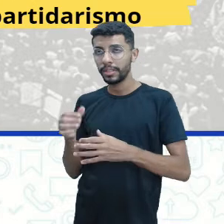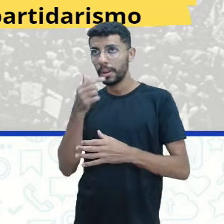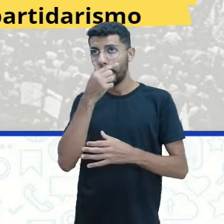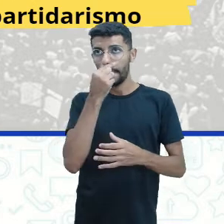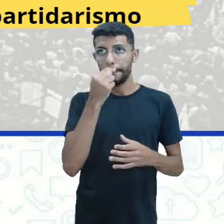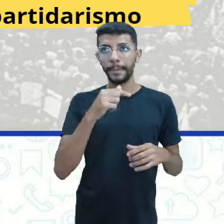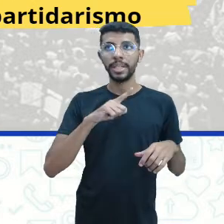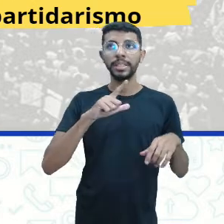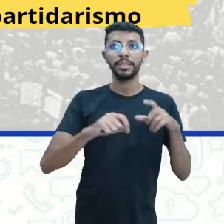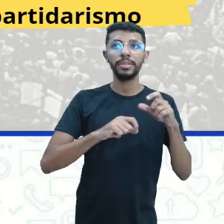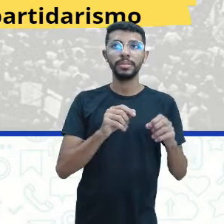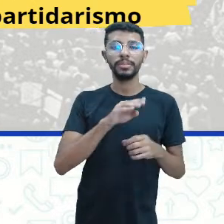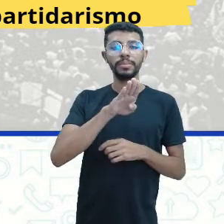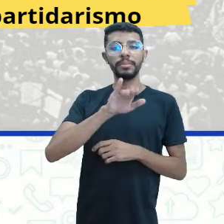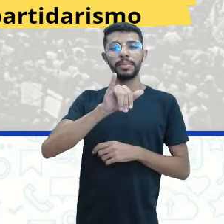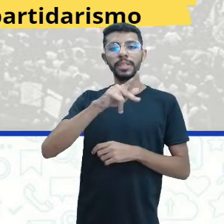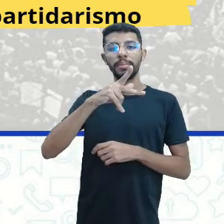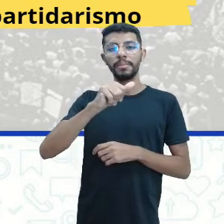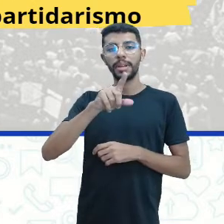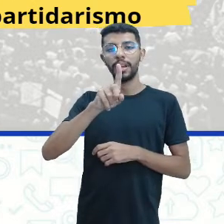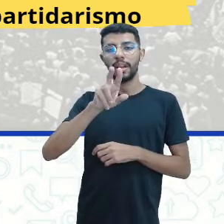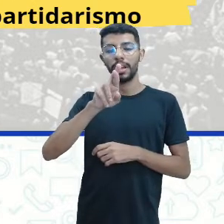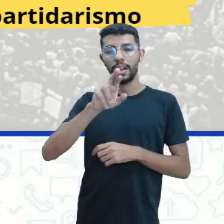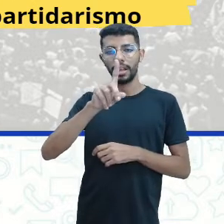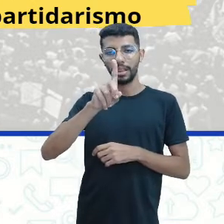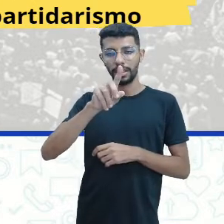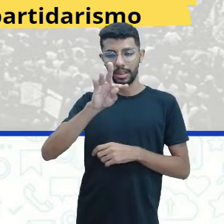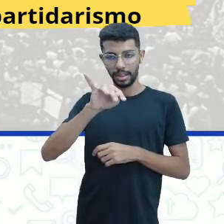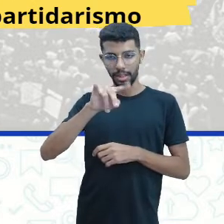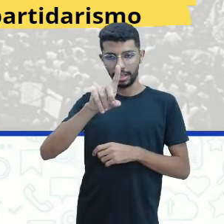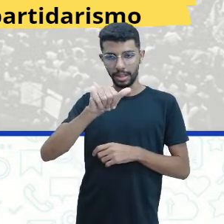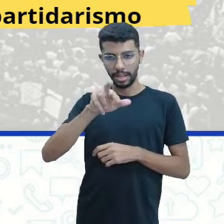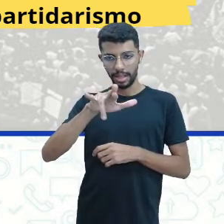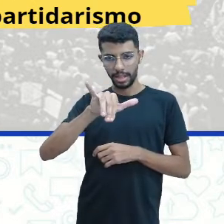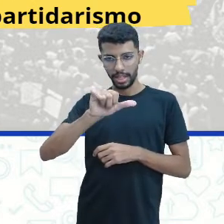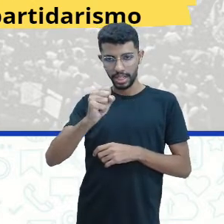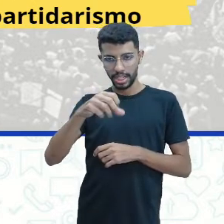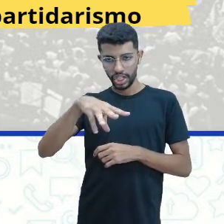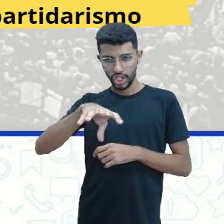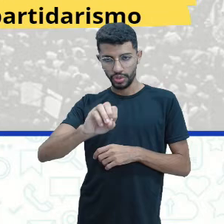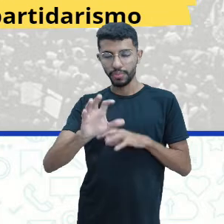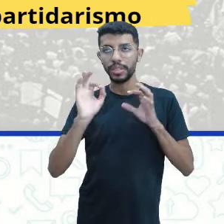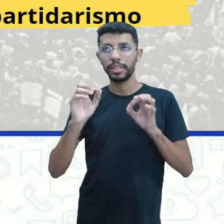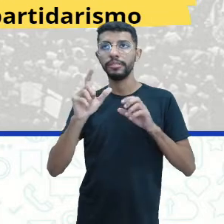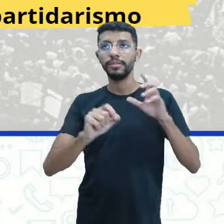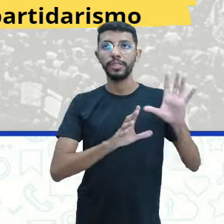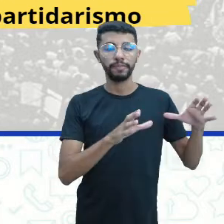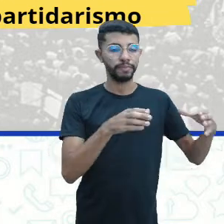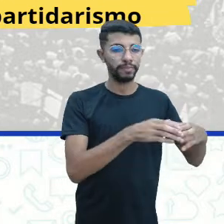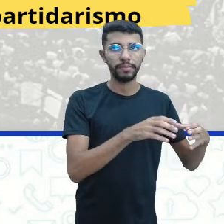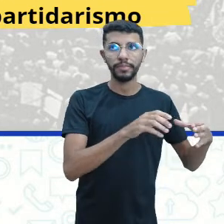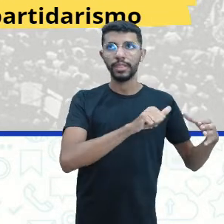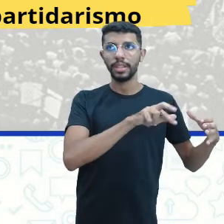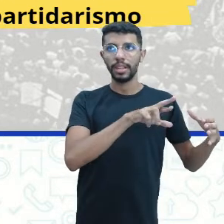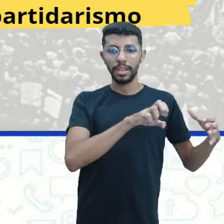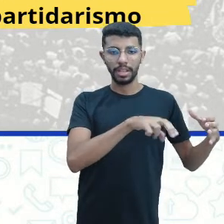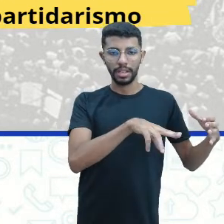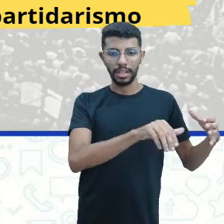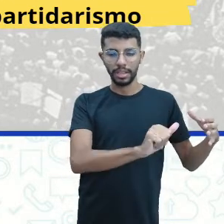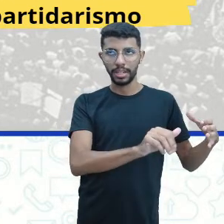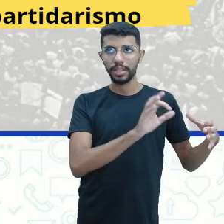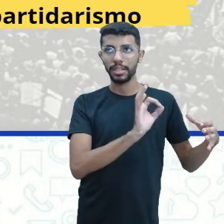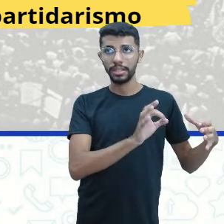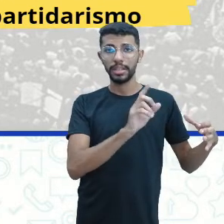existia o bipartidarismo, né? A Aliança da Renovação Nacional, que era a Arena, que era um partido que interessava